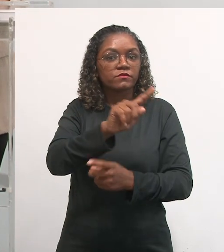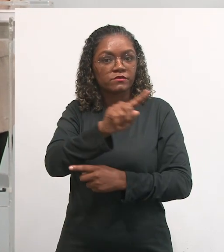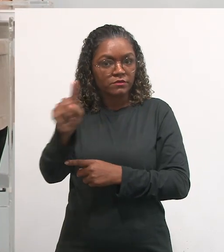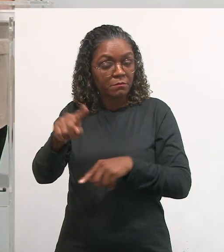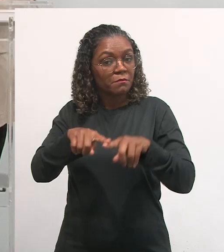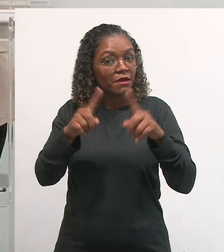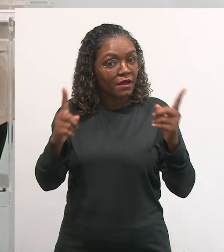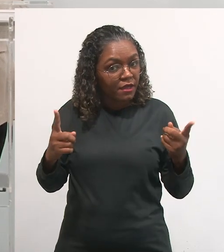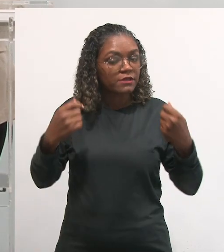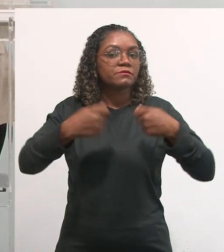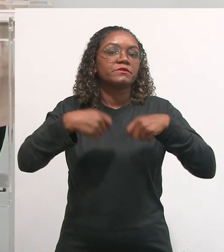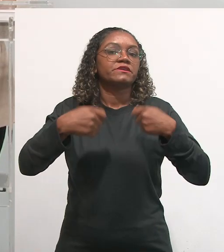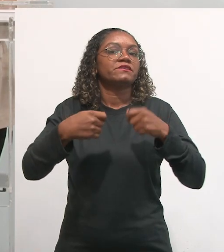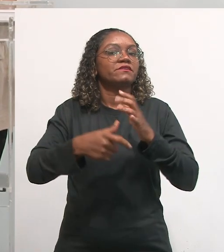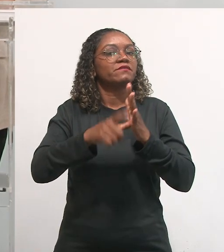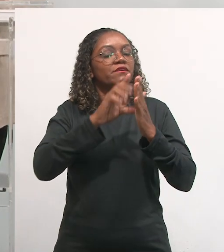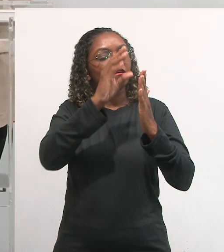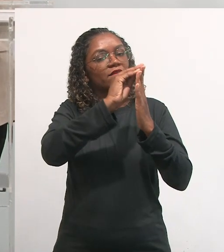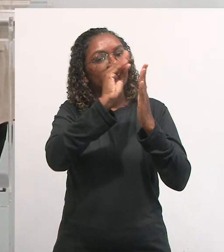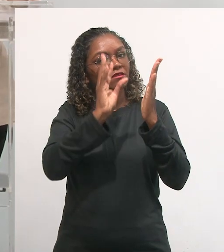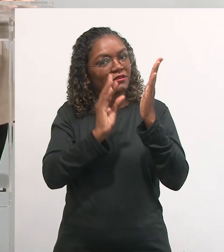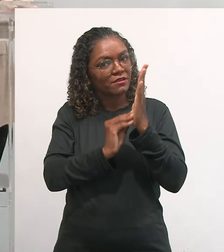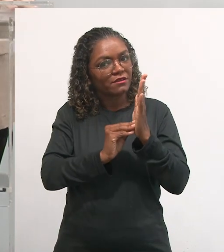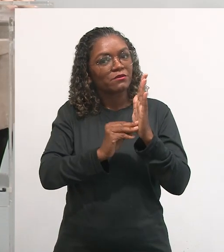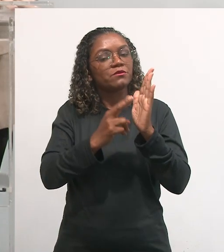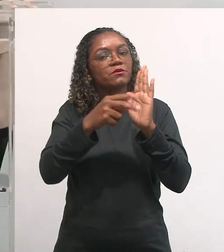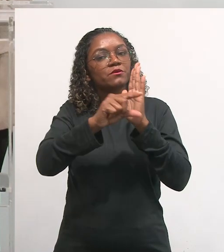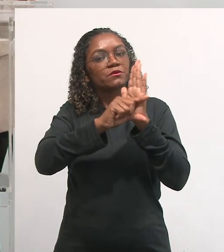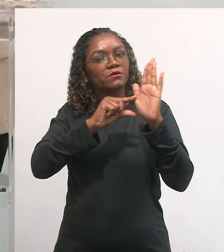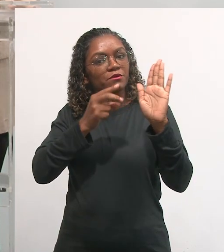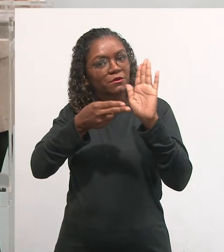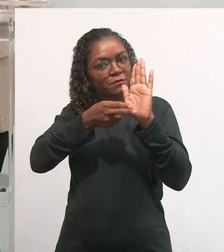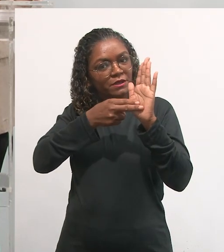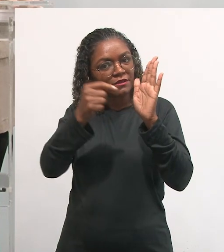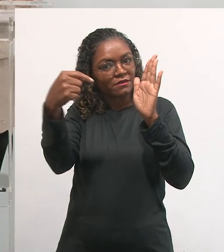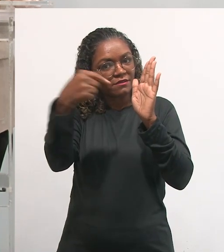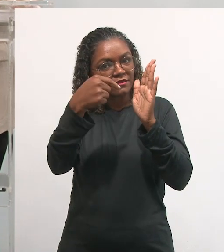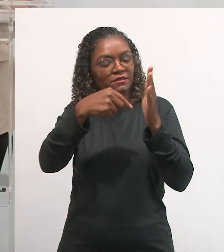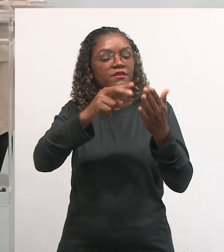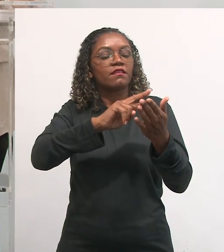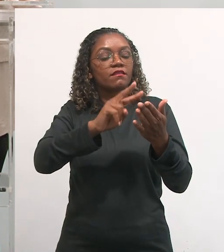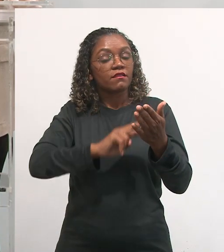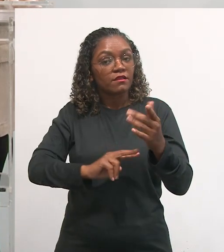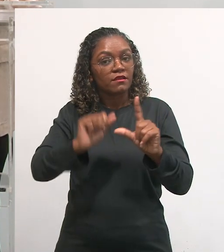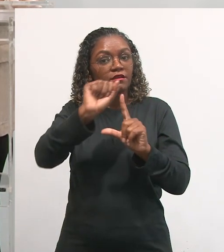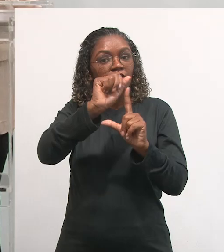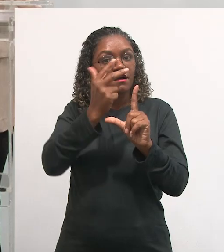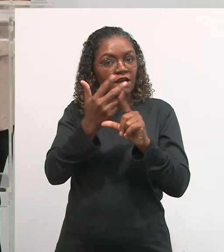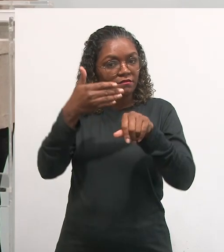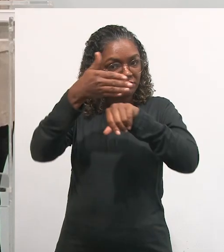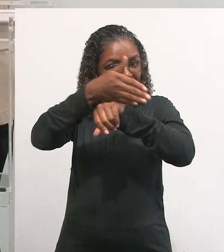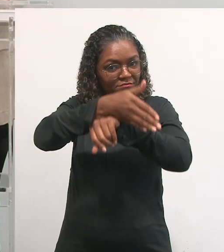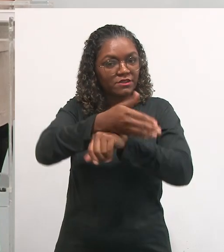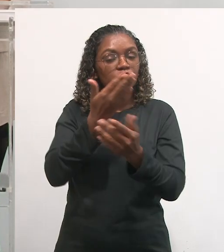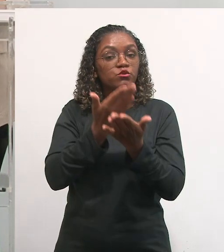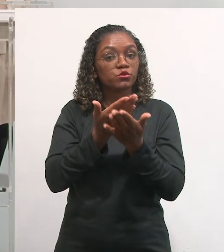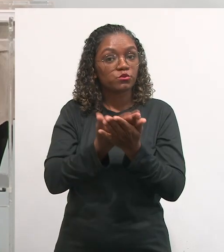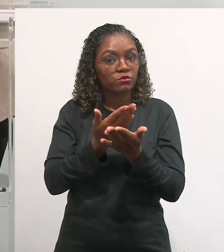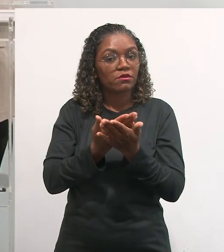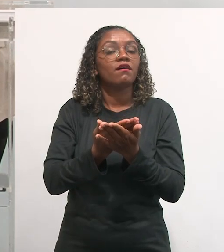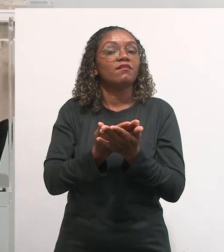precisa ver todo o conteúdo da sua ementa lá no material que tá aqui no ambiente virtual tá temos